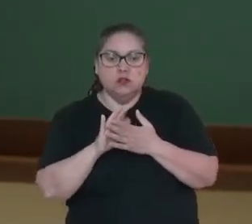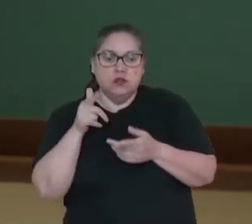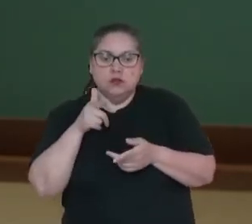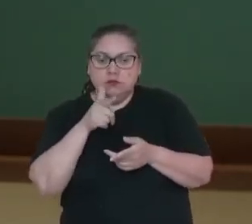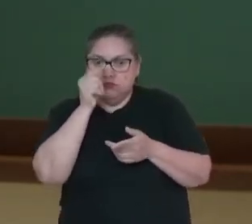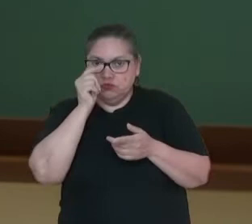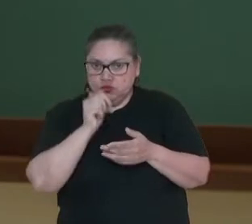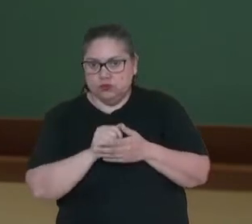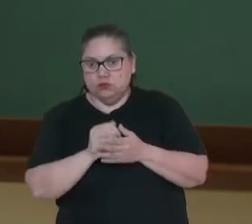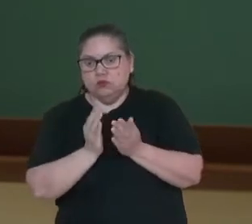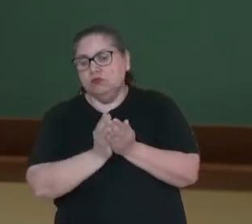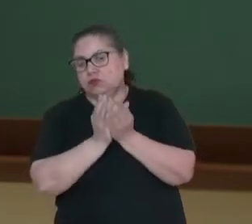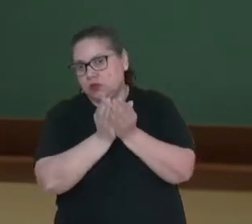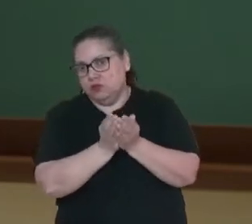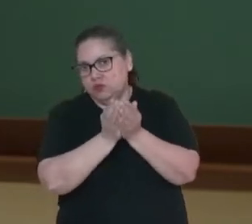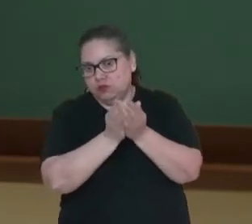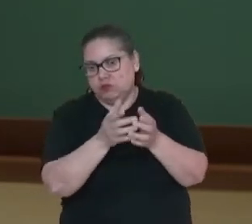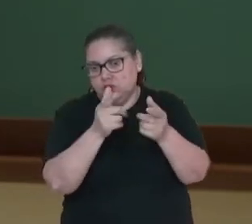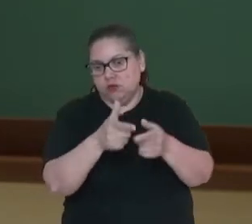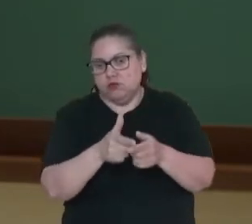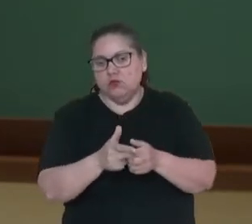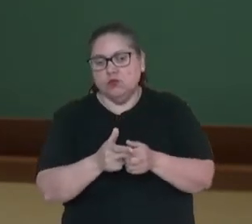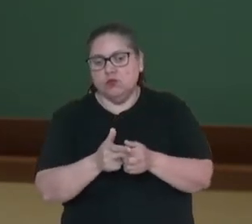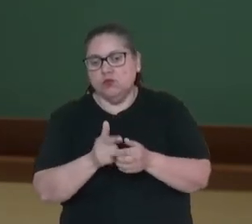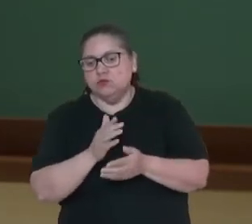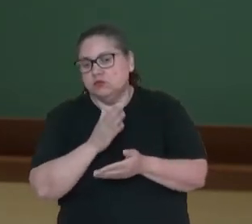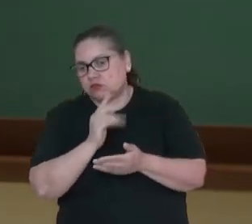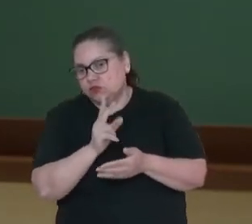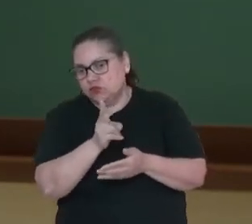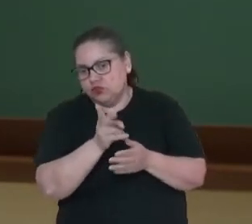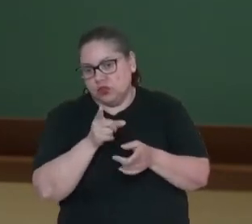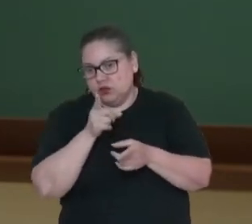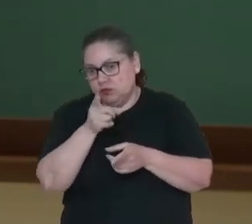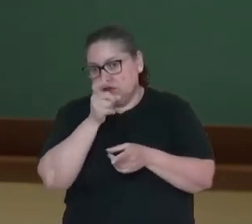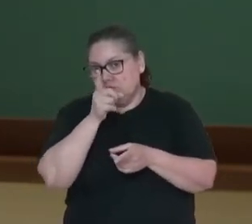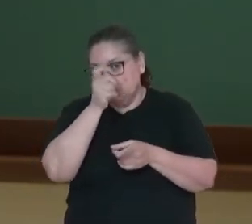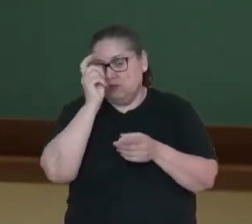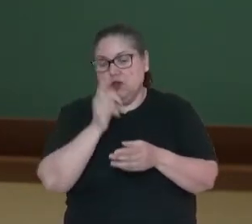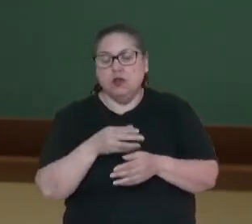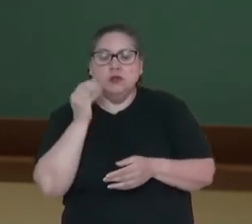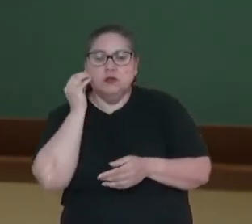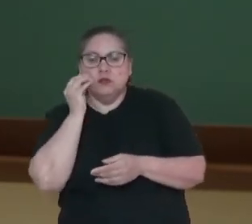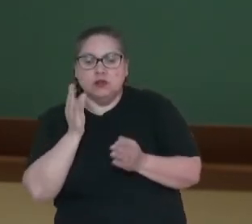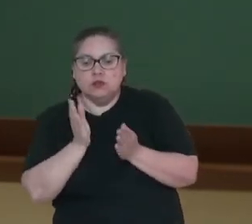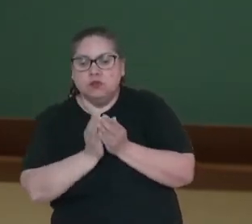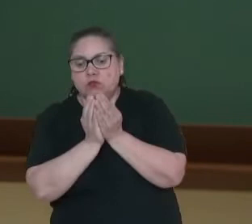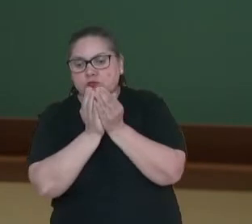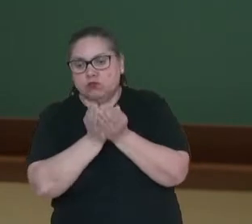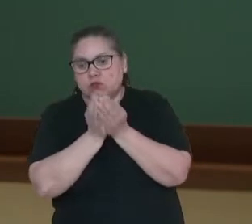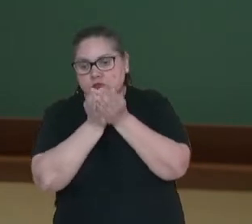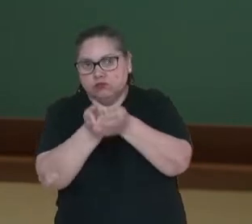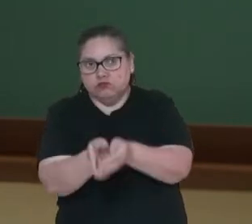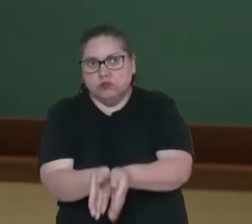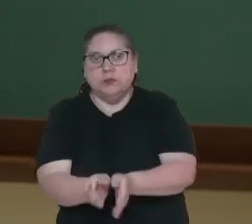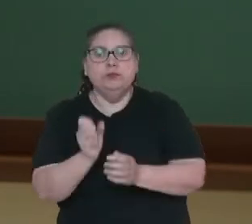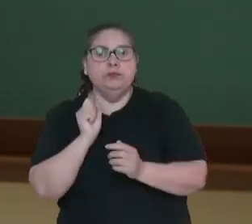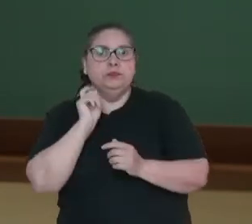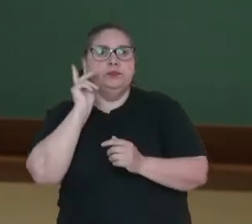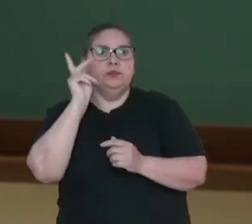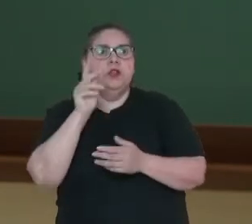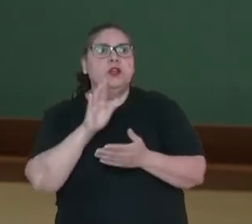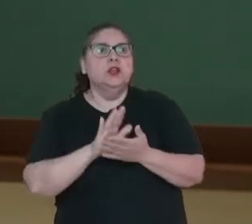onde estavam os navios e aonde eu ia continuar atirando para tentar afundar aquele navio,